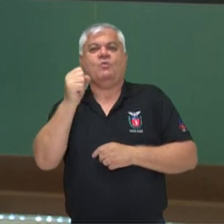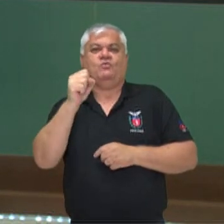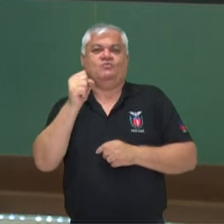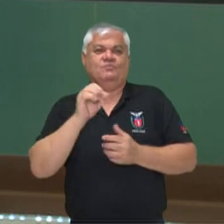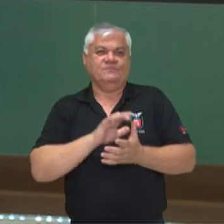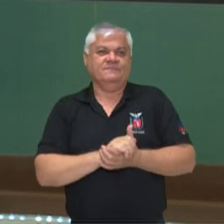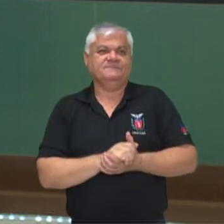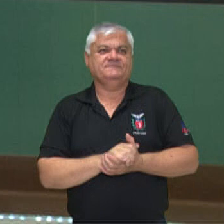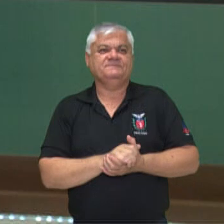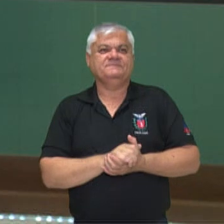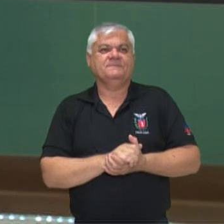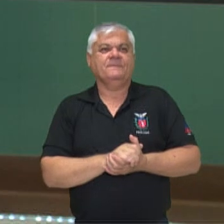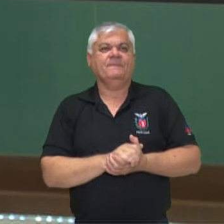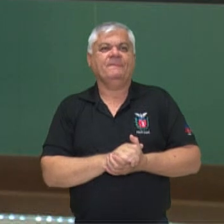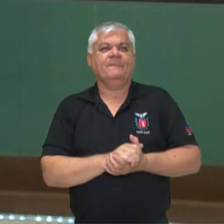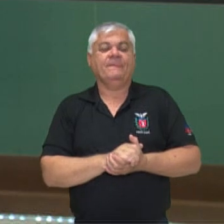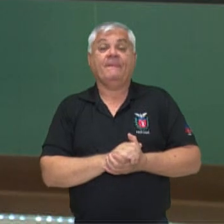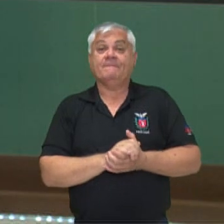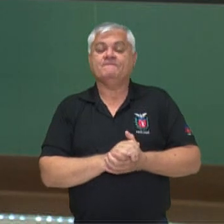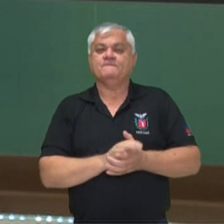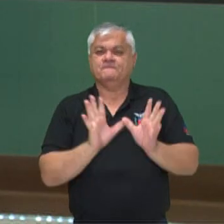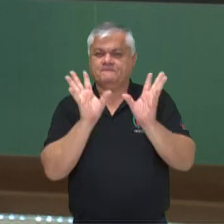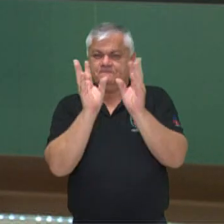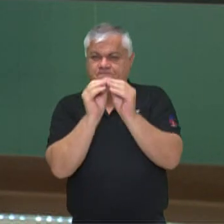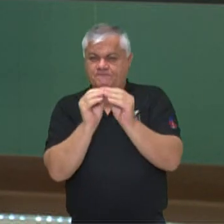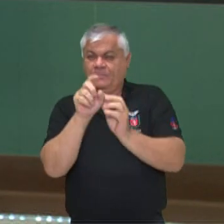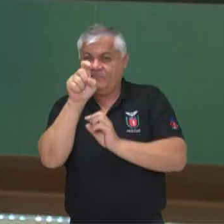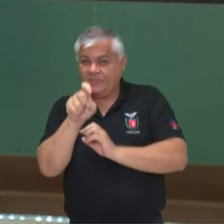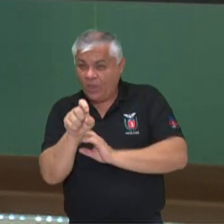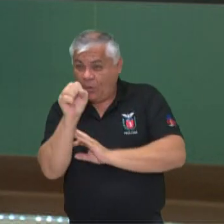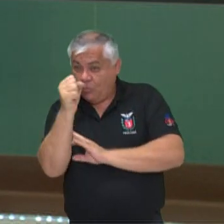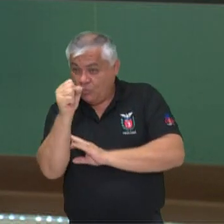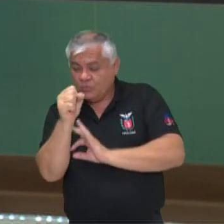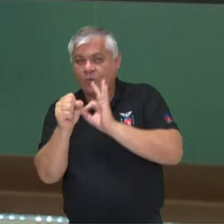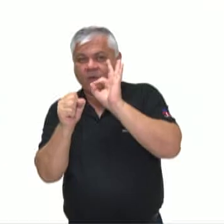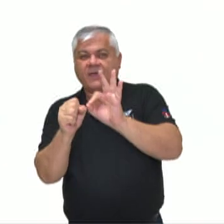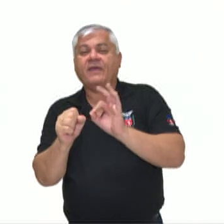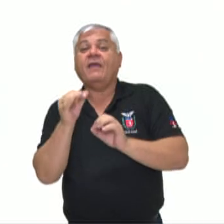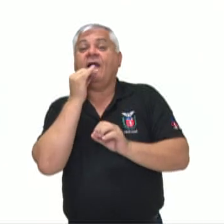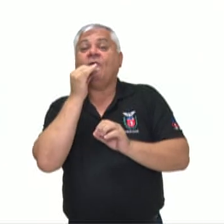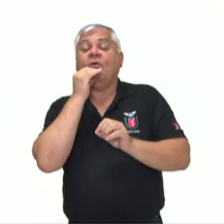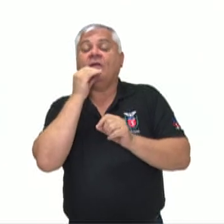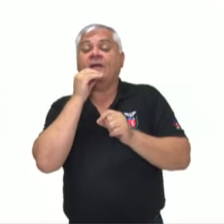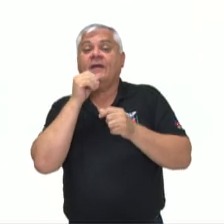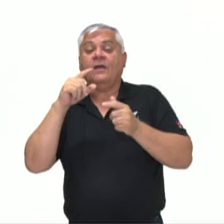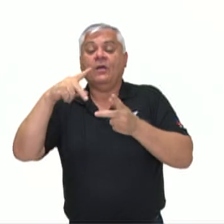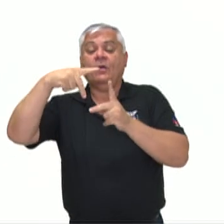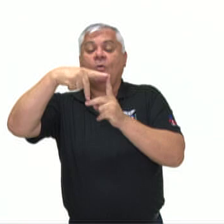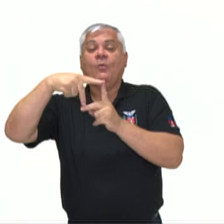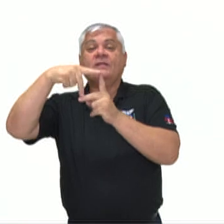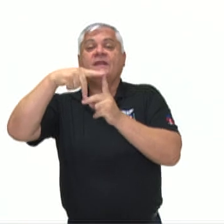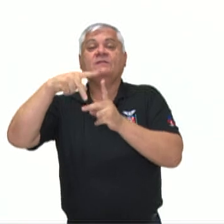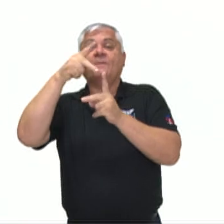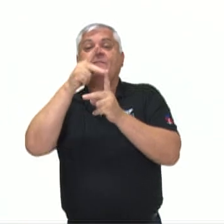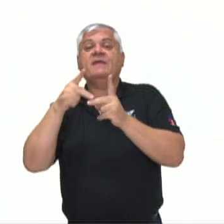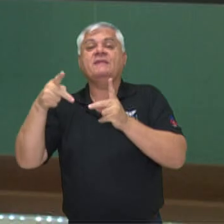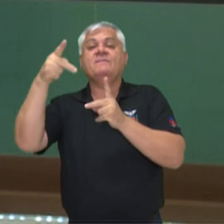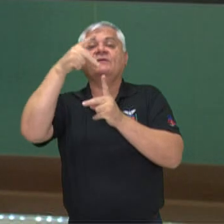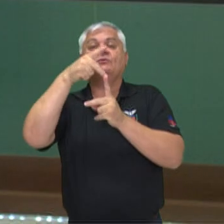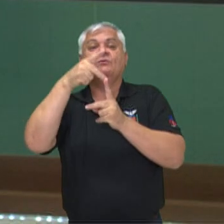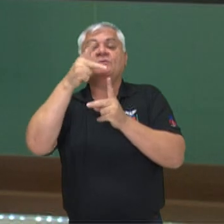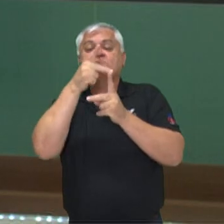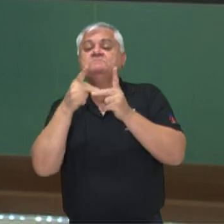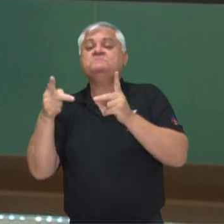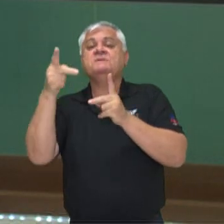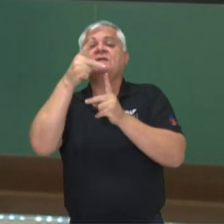8, ok? E agora, sabendo x, qual é o perímetro do quadrado, ok? Porque na pergunta anterior, ó,